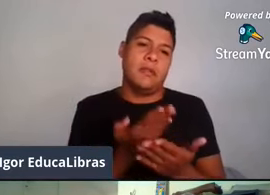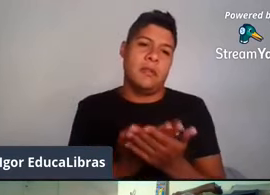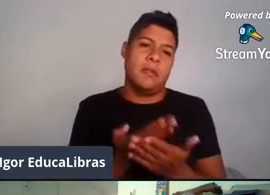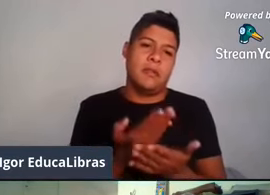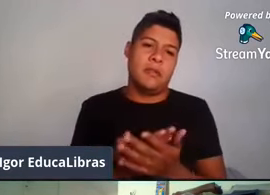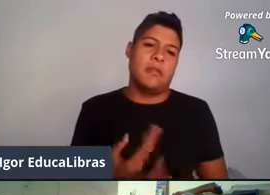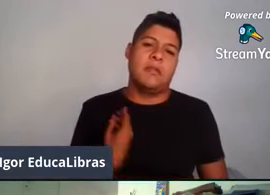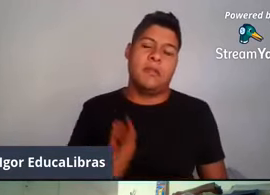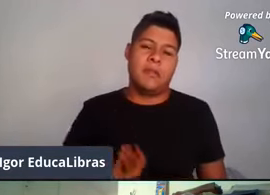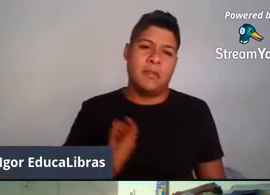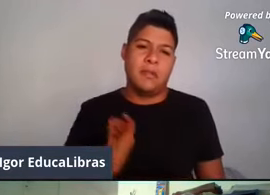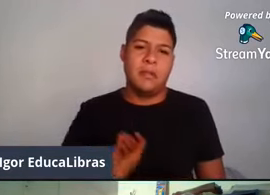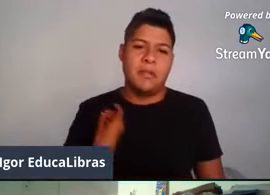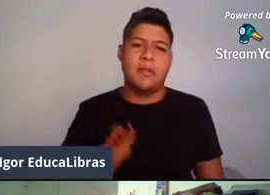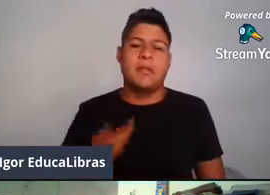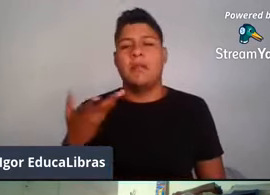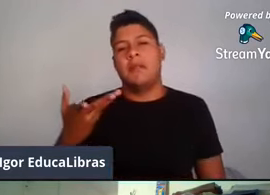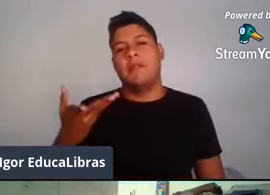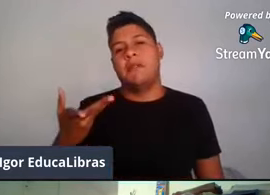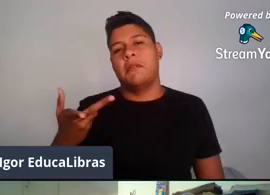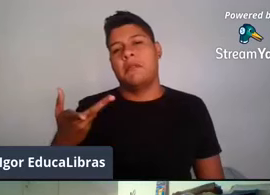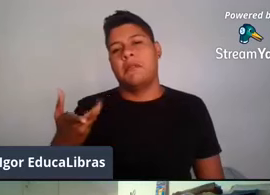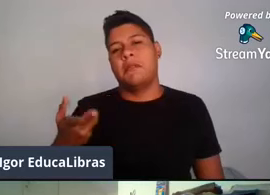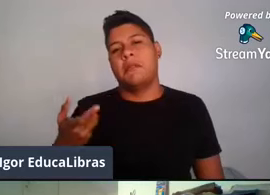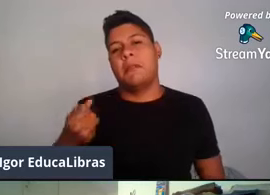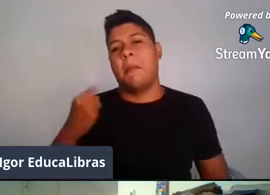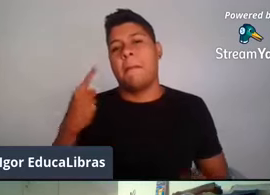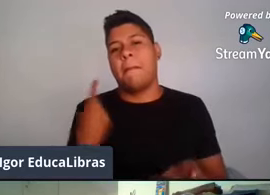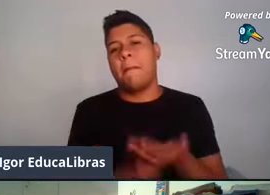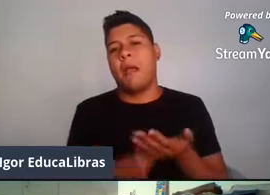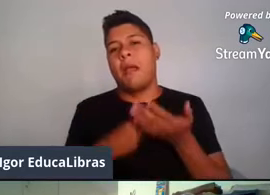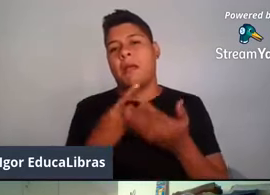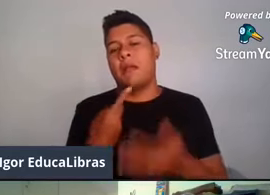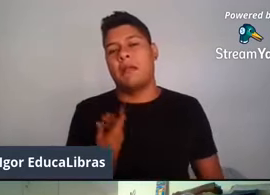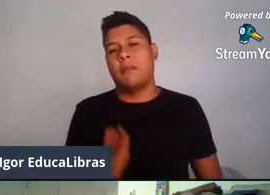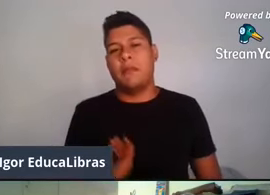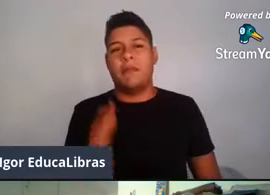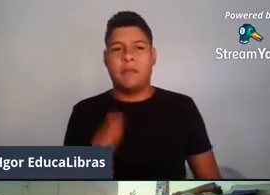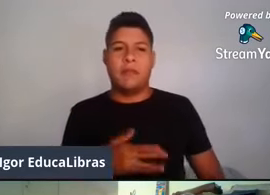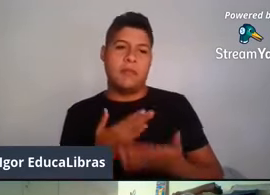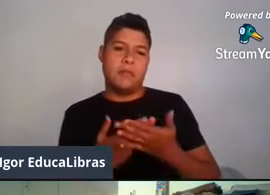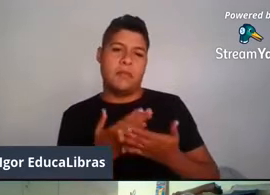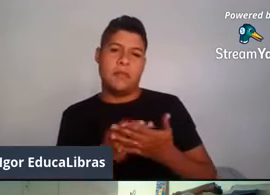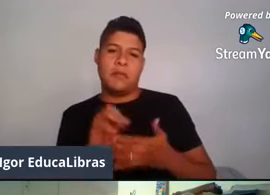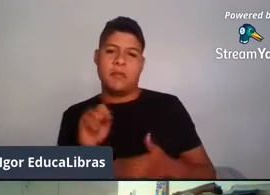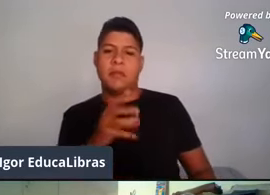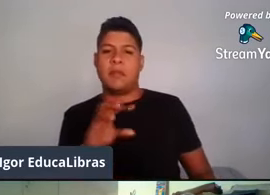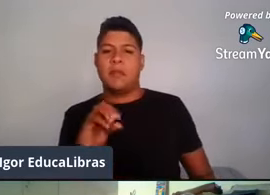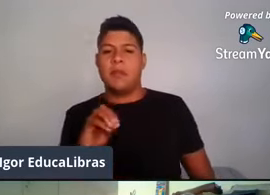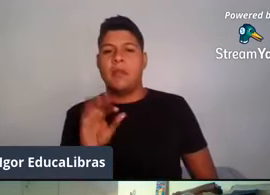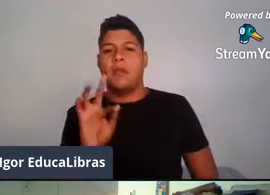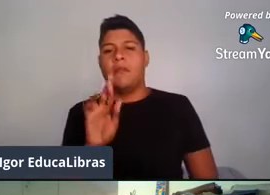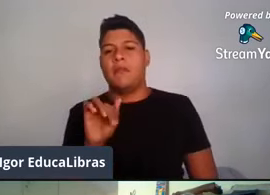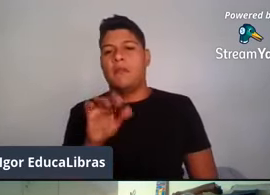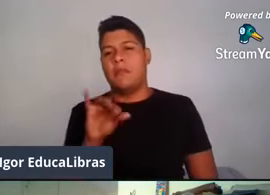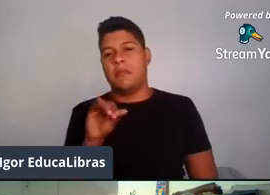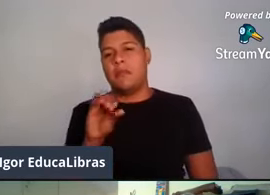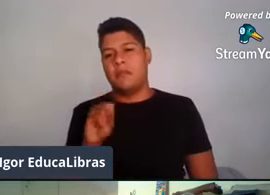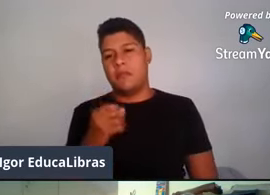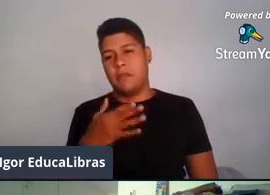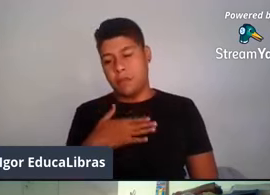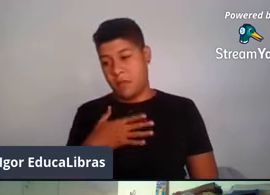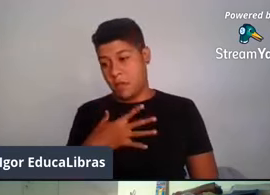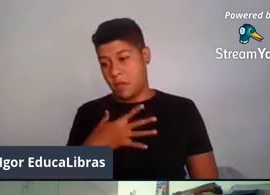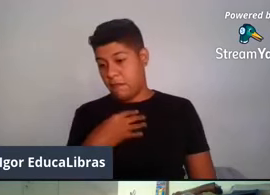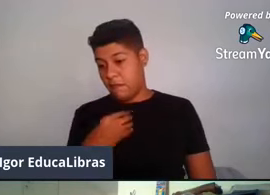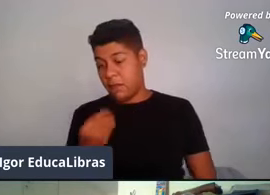é um marco na minha vida ter passado pela São Francisco. Ô Cid, eu tenho que ouvir da minha filha é defensora pública